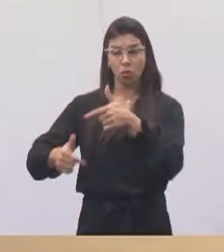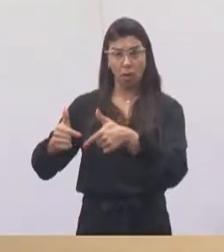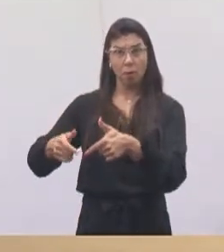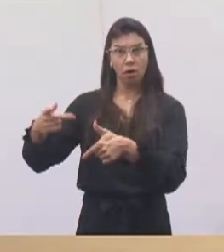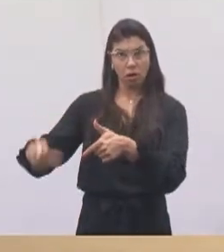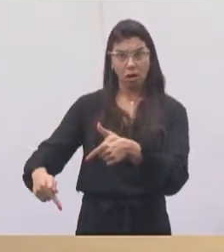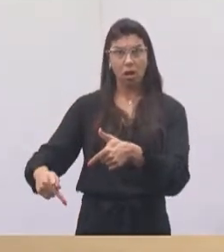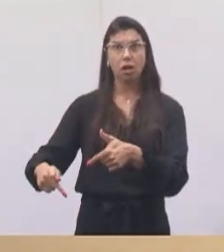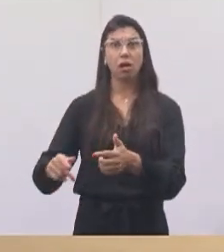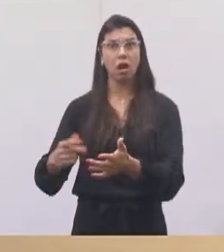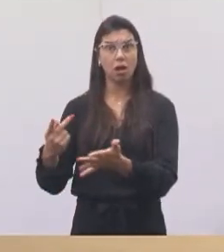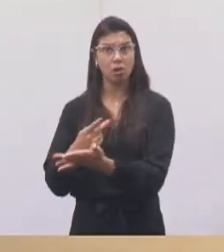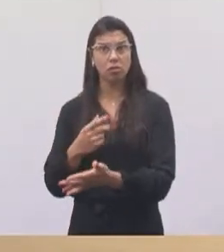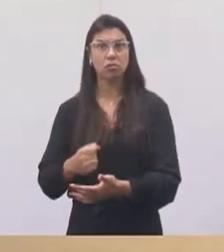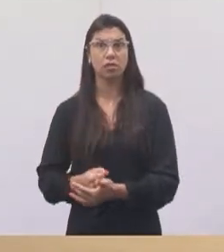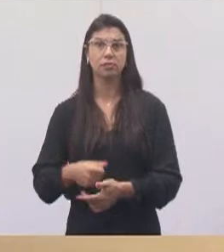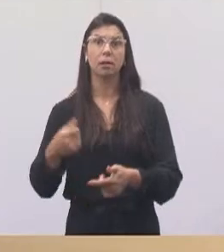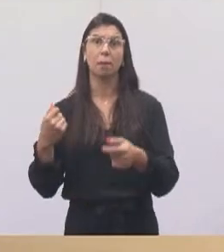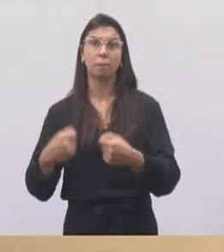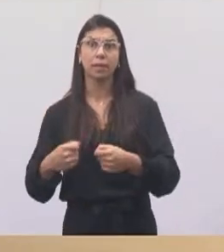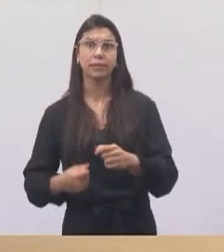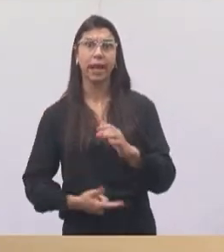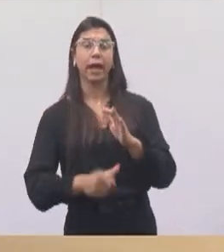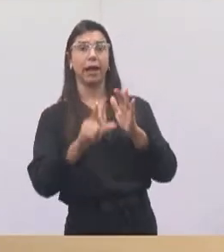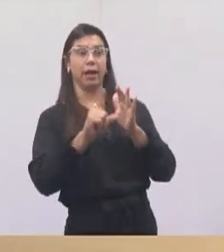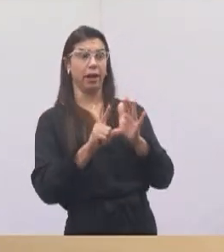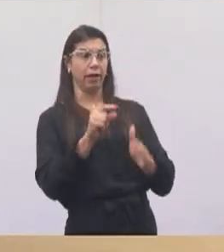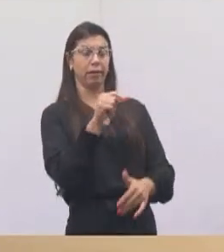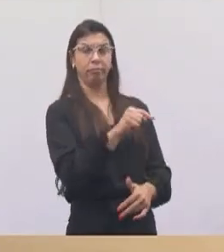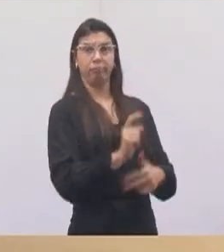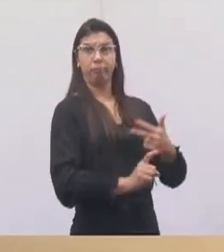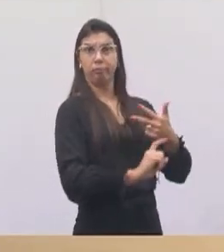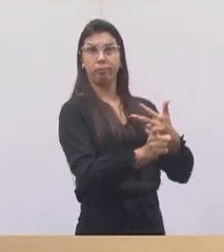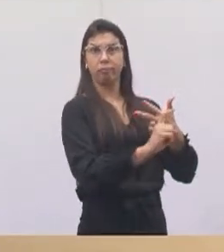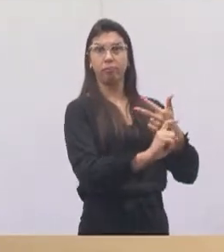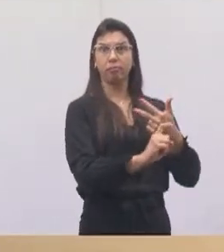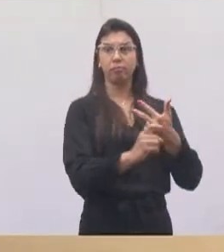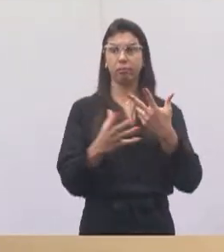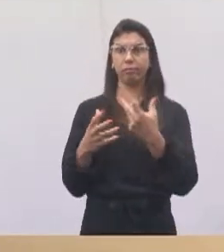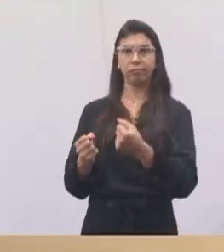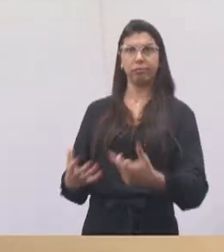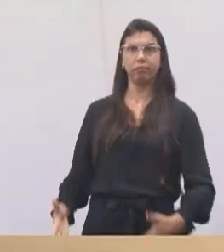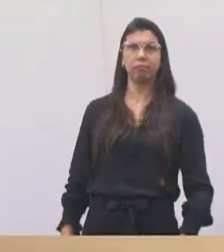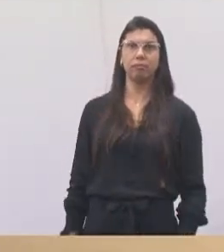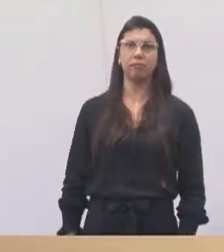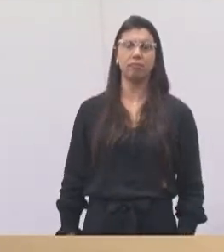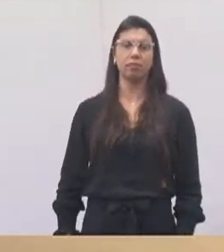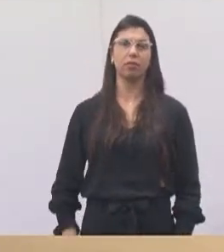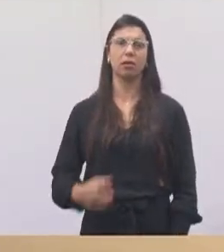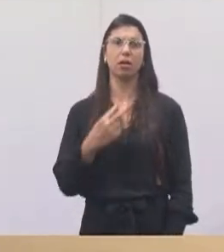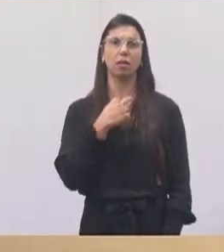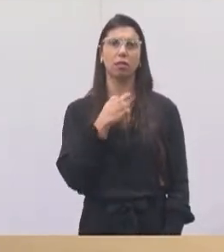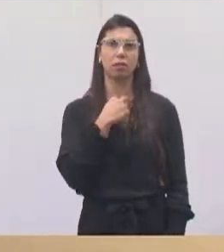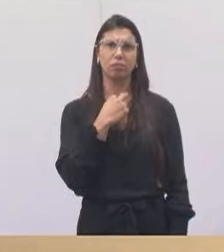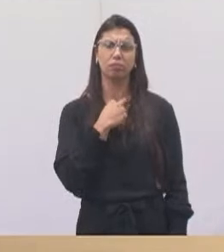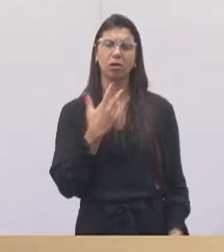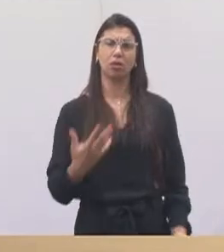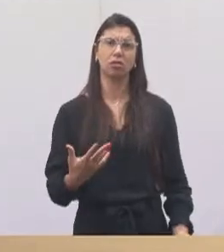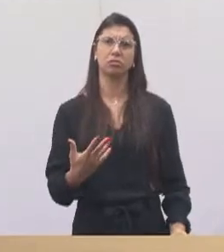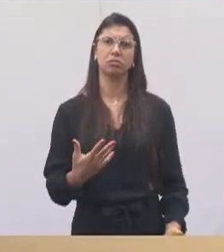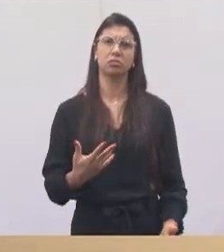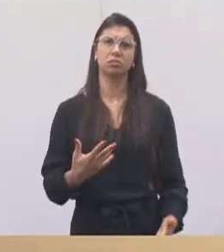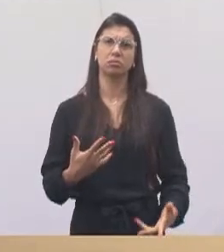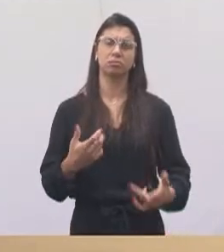nessa casa tem que passar pelo crivo do jurídico do prefeito para ver se vocês estão